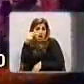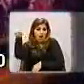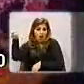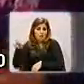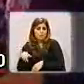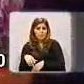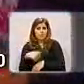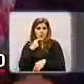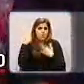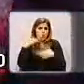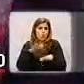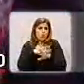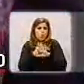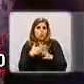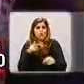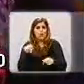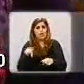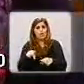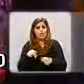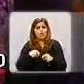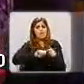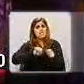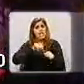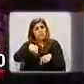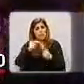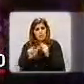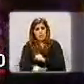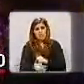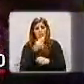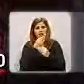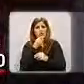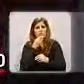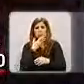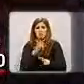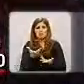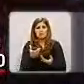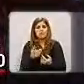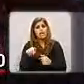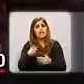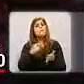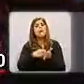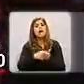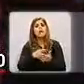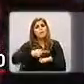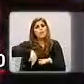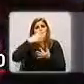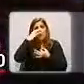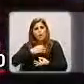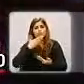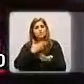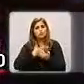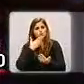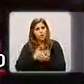São muito mais caros do que aqui na senha da universidade e a comida... Aqui quanto é que vocês pagam? Portanto, o prato completo com